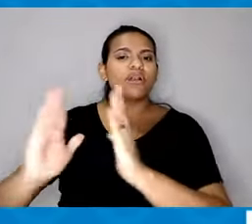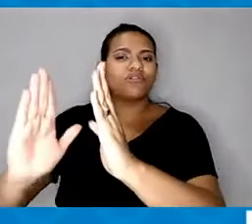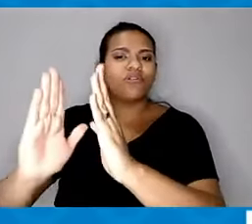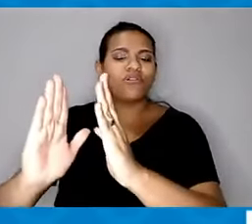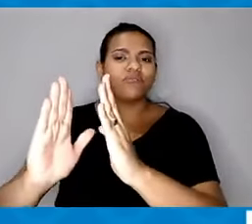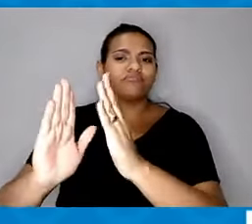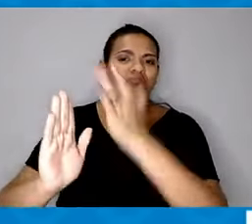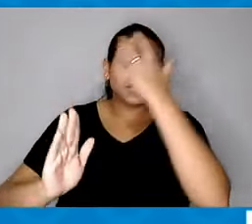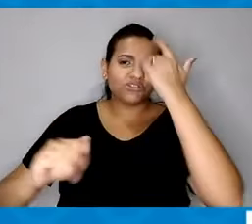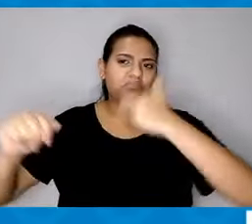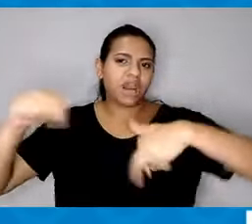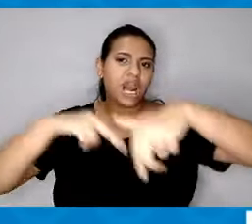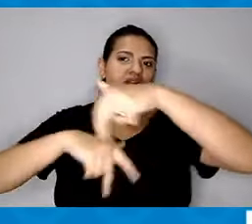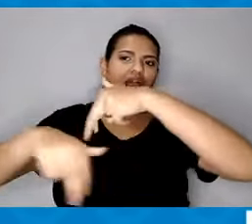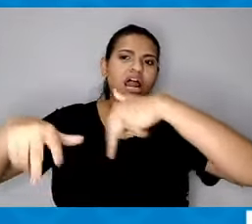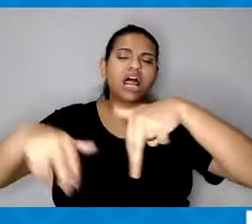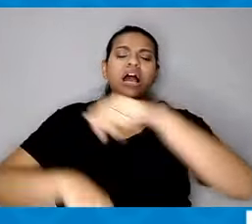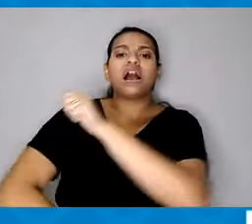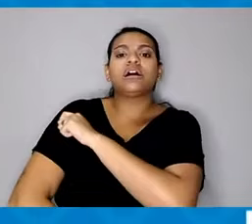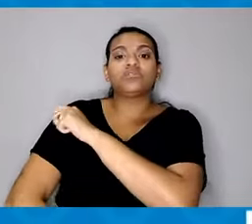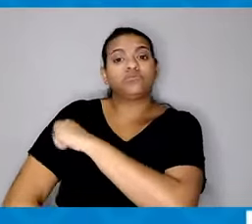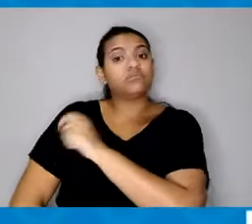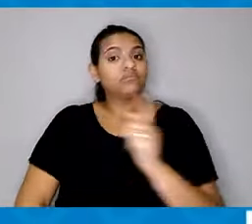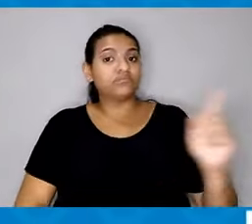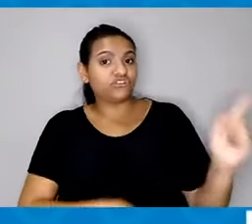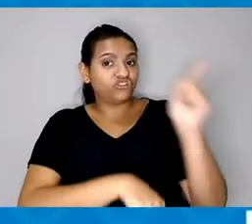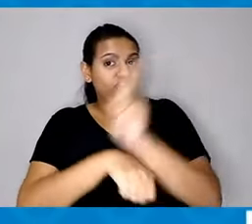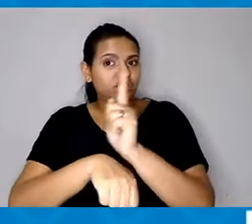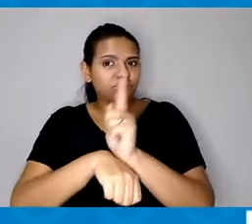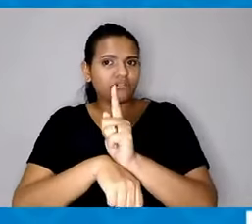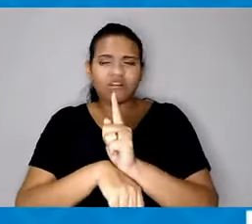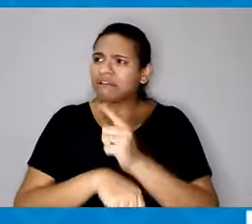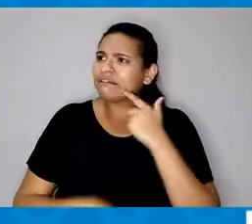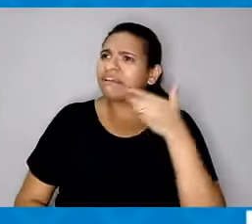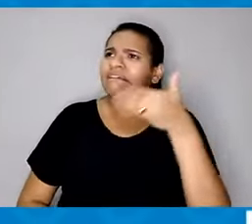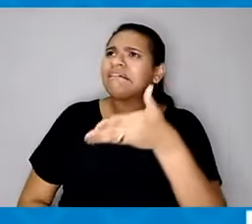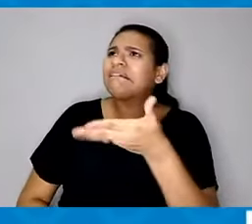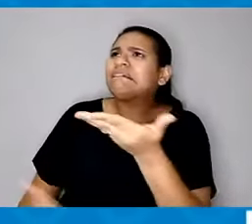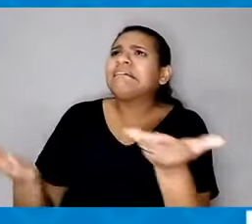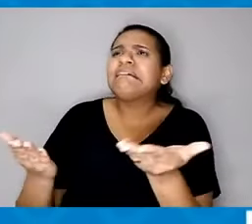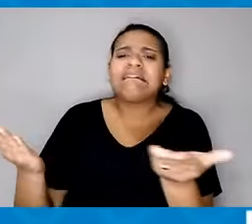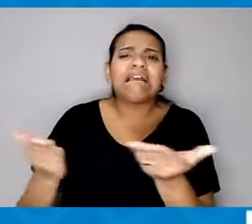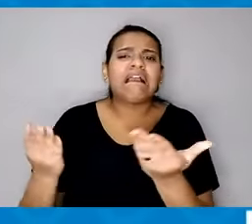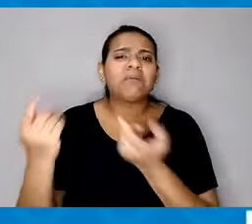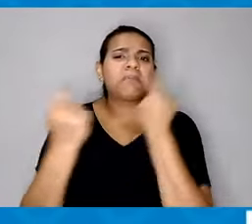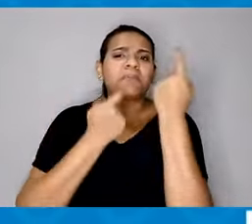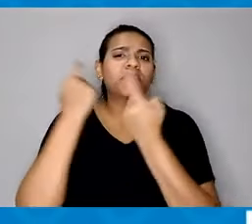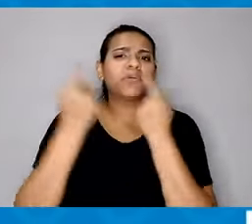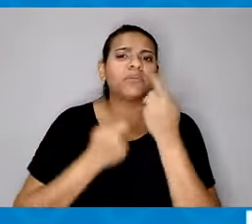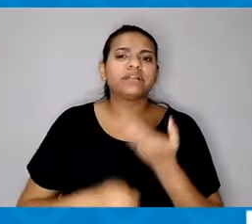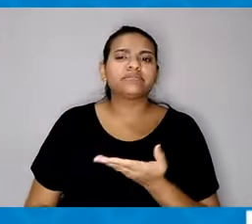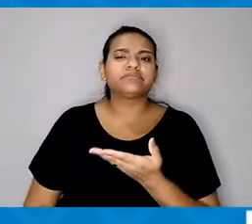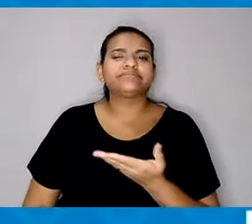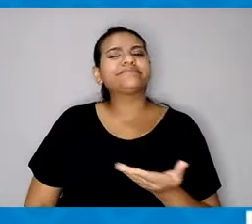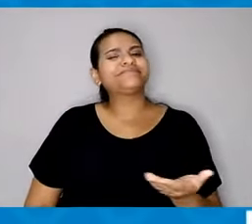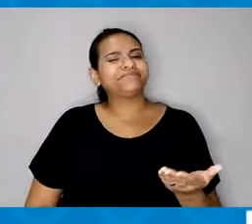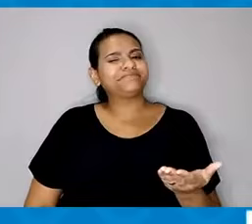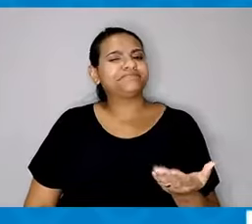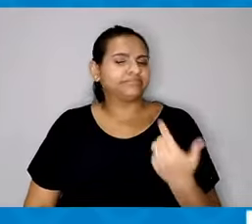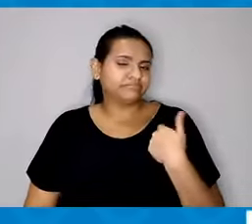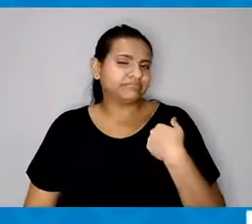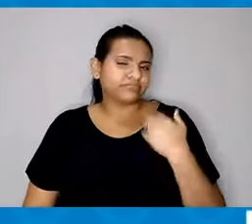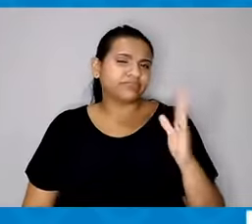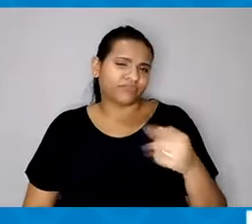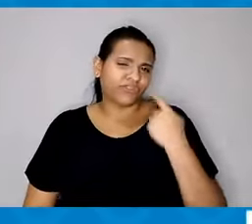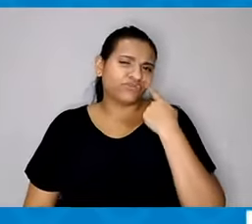e autodisciplinamento dentro da escola que o gestor não precisa se preocupar com o corredor. E eu tenho visto muitos gestores, estou falando nesse exemplo, porque eu